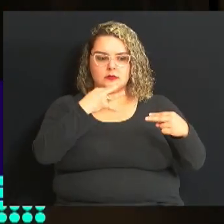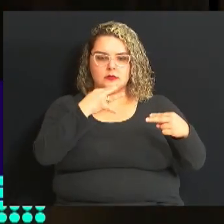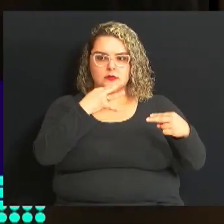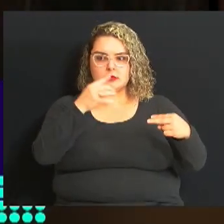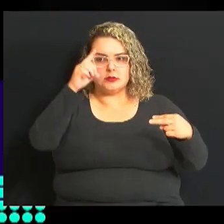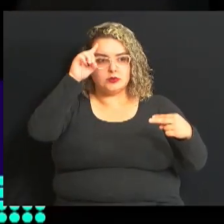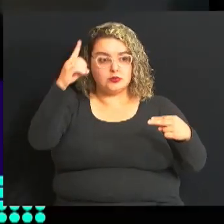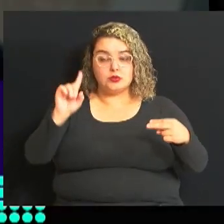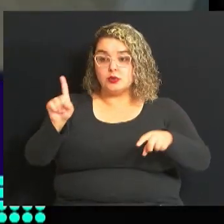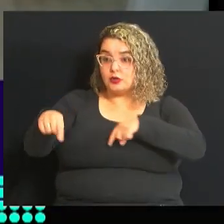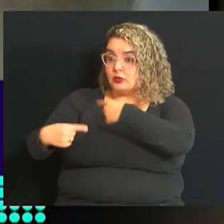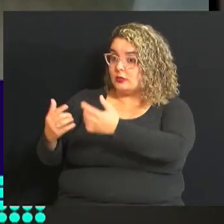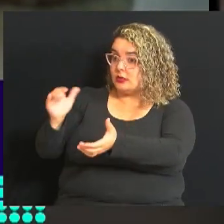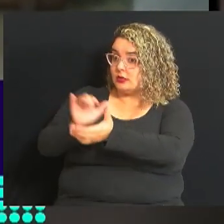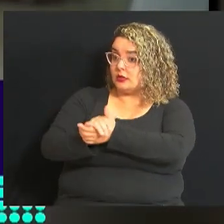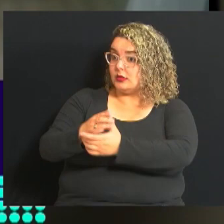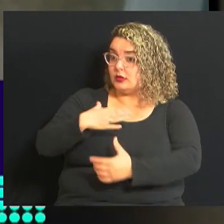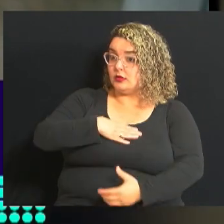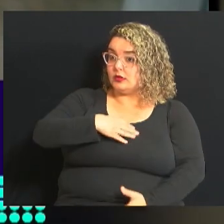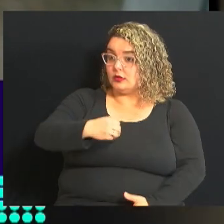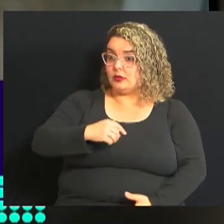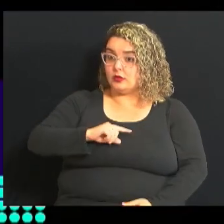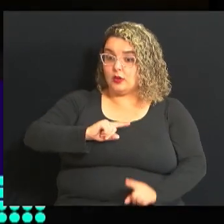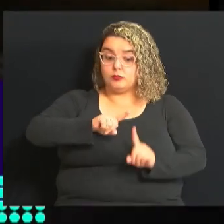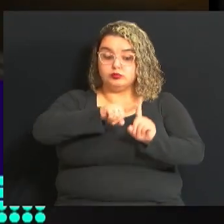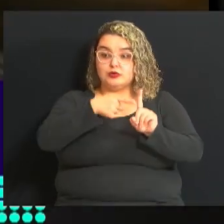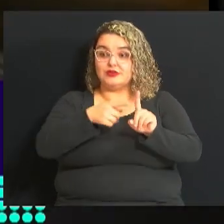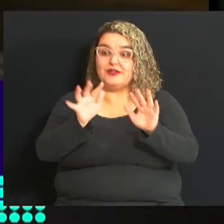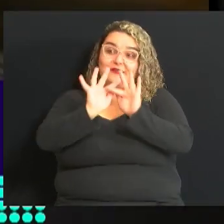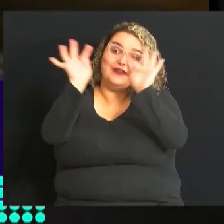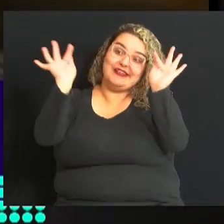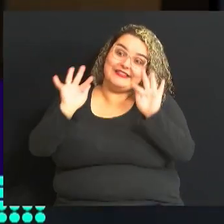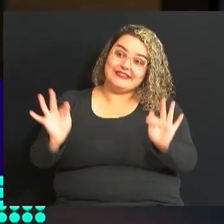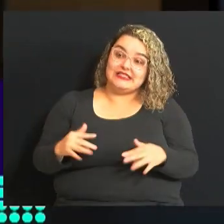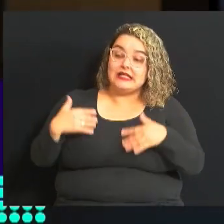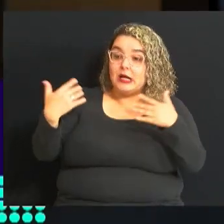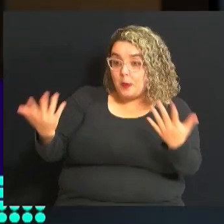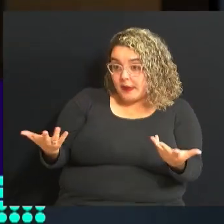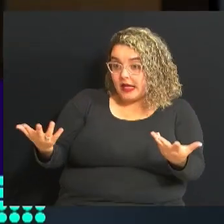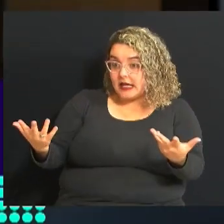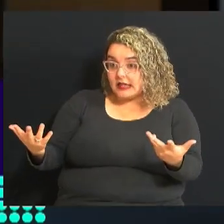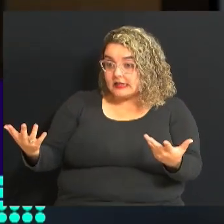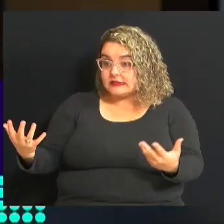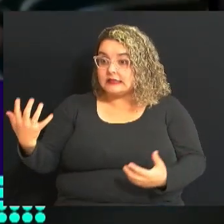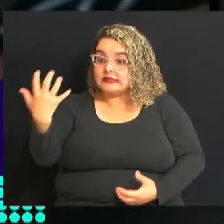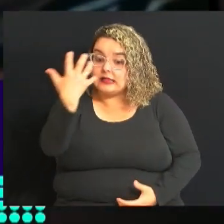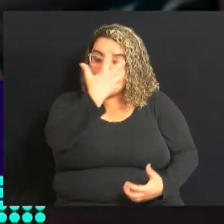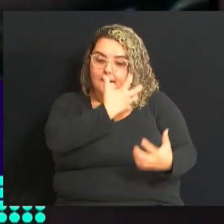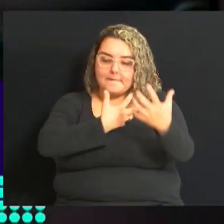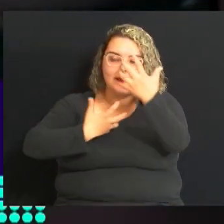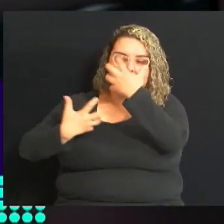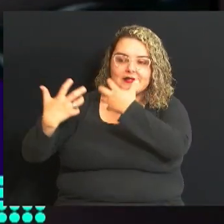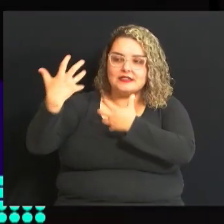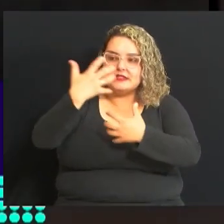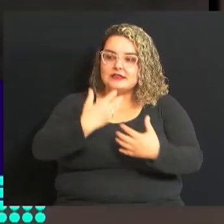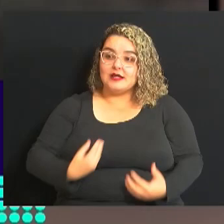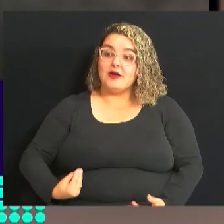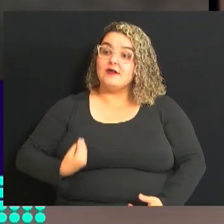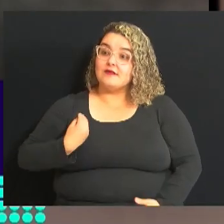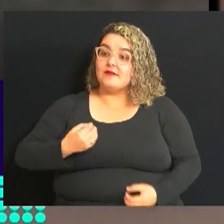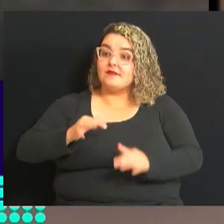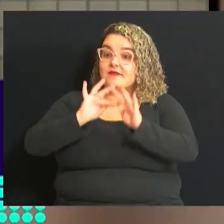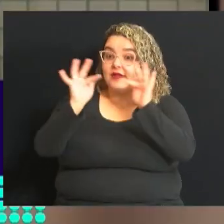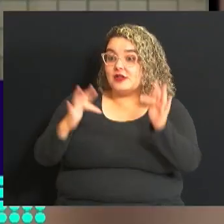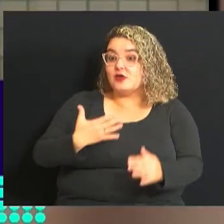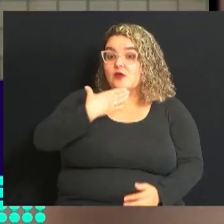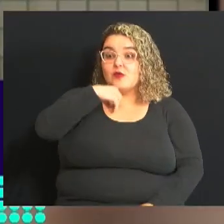a chegada do filho Gary só foi felicidade. Entrelaçado nessa paixão, ele vive feliz com seus pais, que